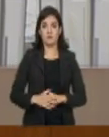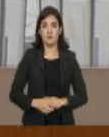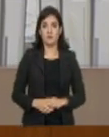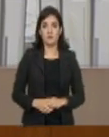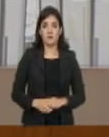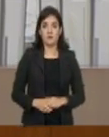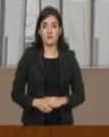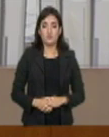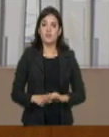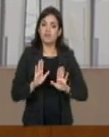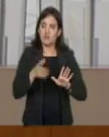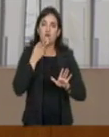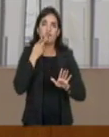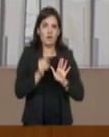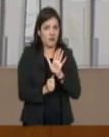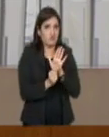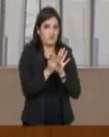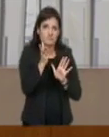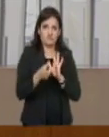Já citei os números.